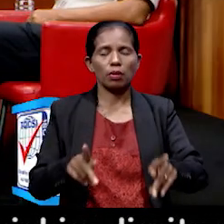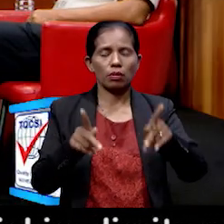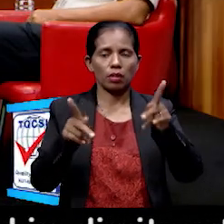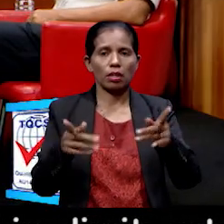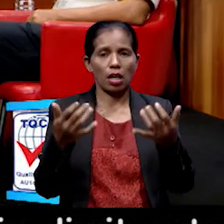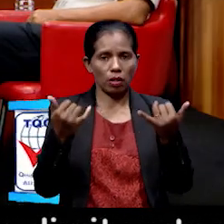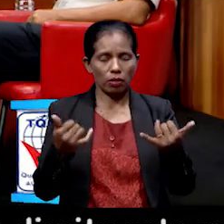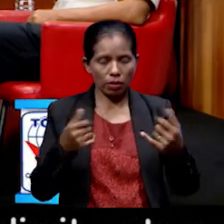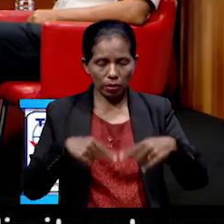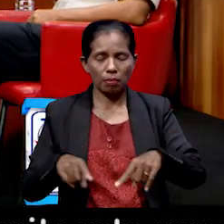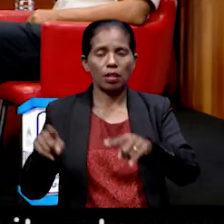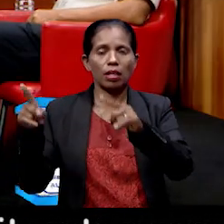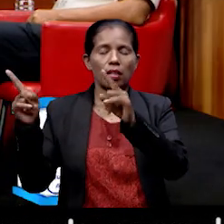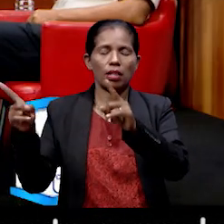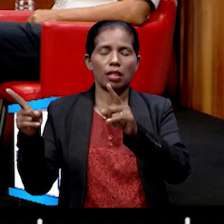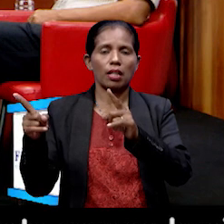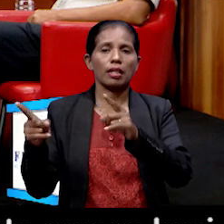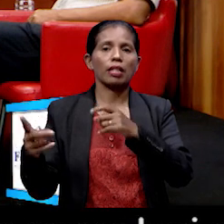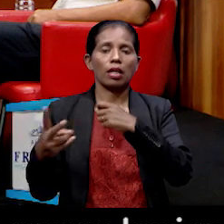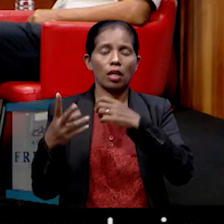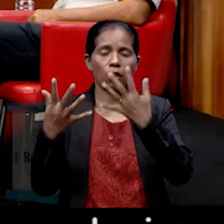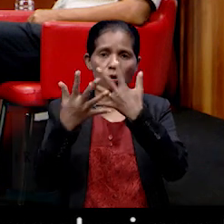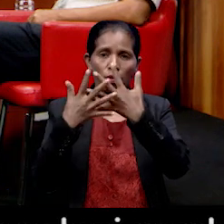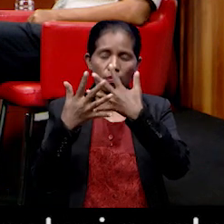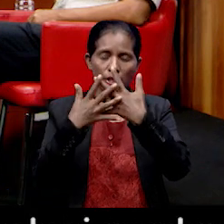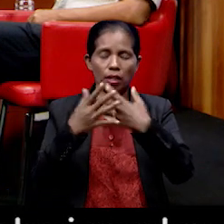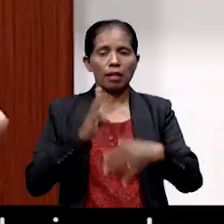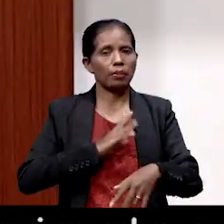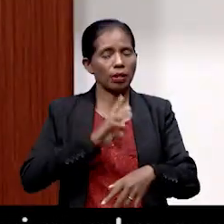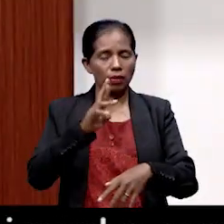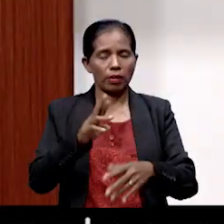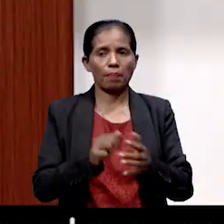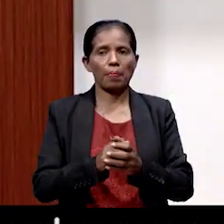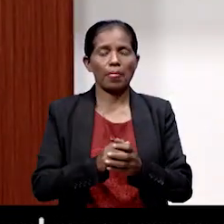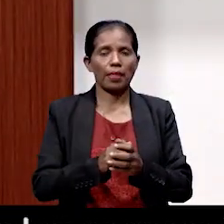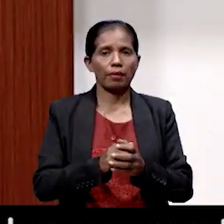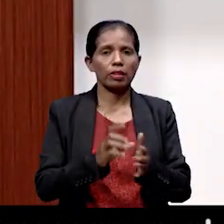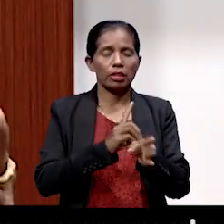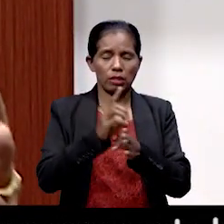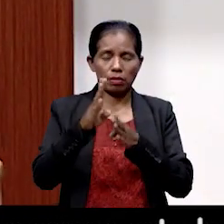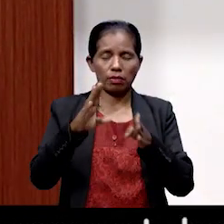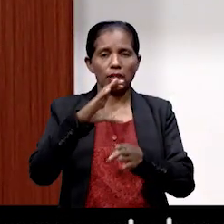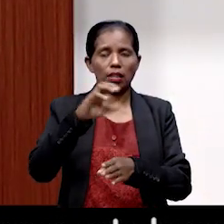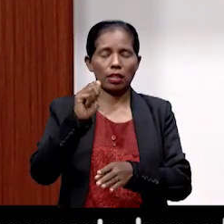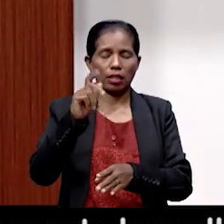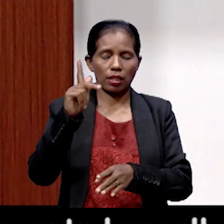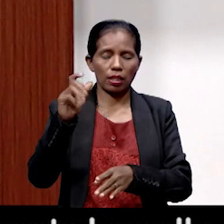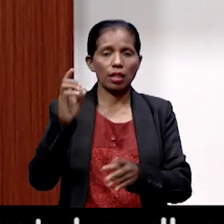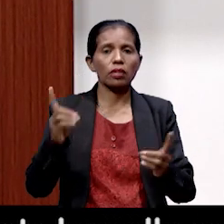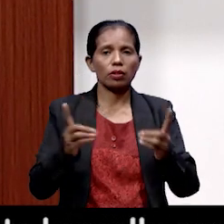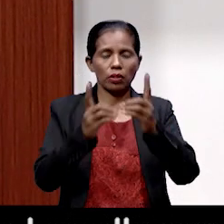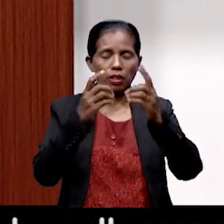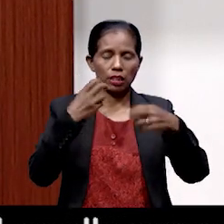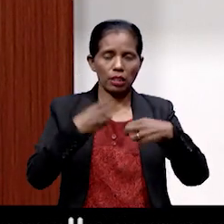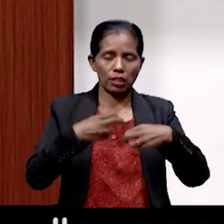descansa ona iha prisão bekora no Gleno. Comissário Comissão Anticorrupção Sergio Ornai Hateten, mas que existência CAC a soro desafio oin, mai